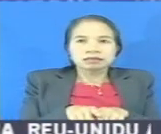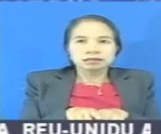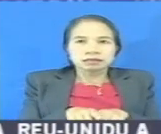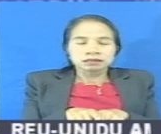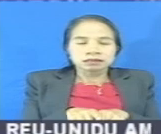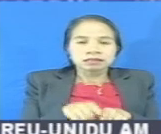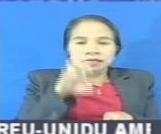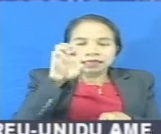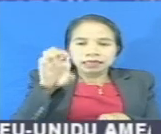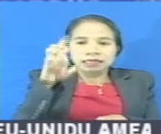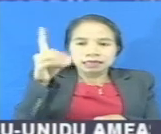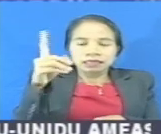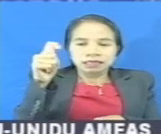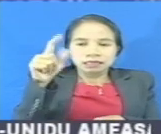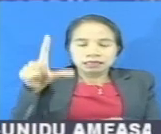Eletricidade de Timor-Leste, EDTLEP.